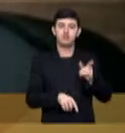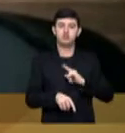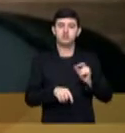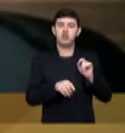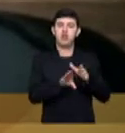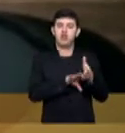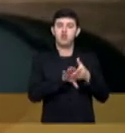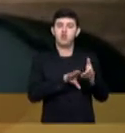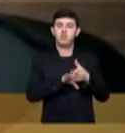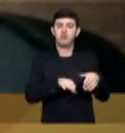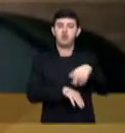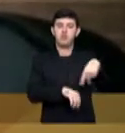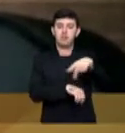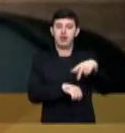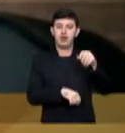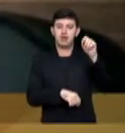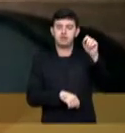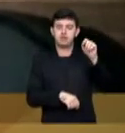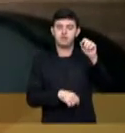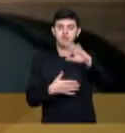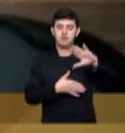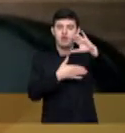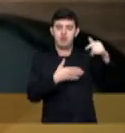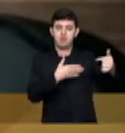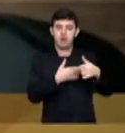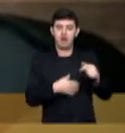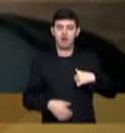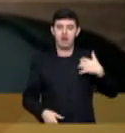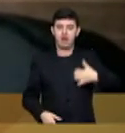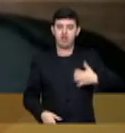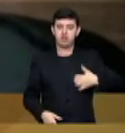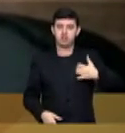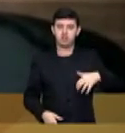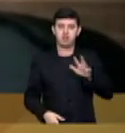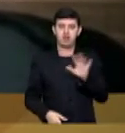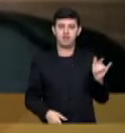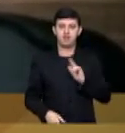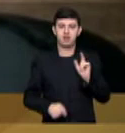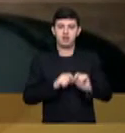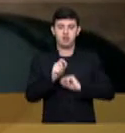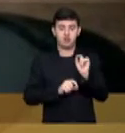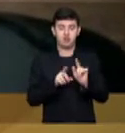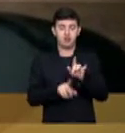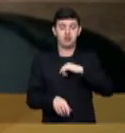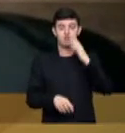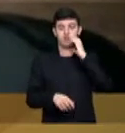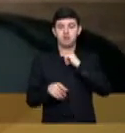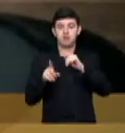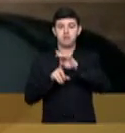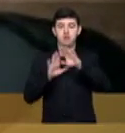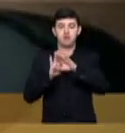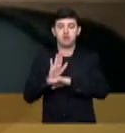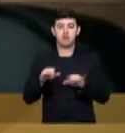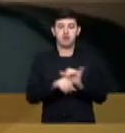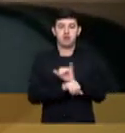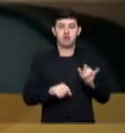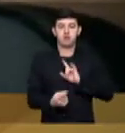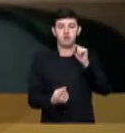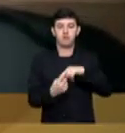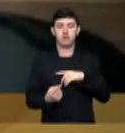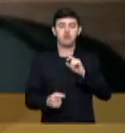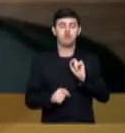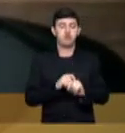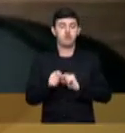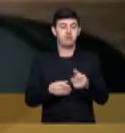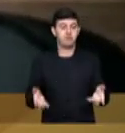que a Argentina tomasse medidas efetivas para desincentivar o consumo de alimentos